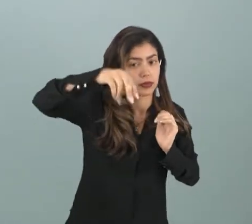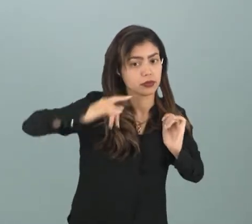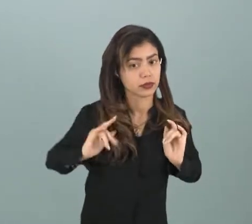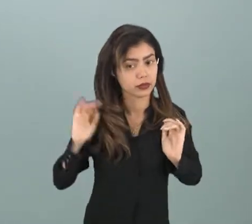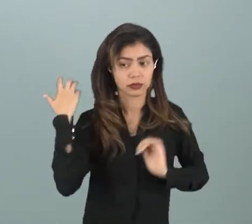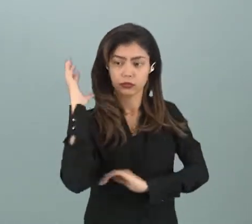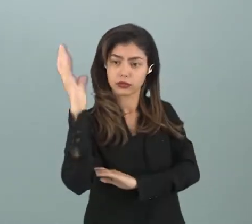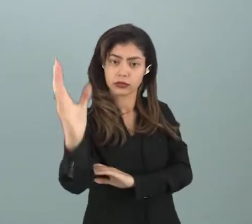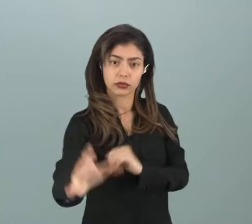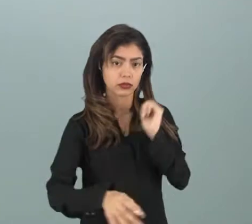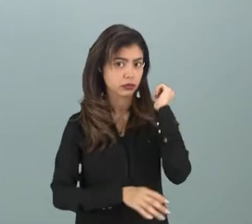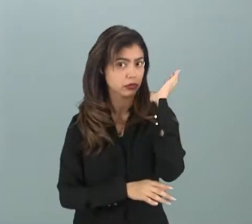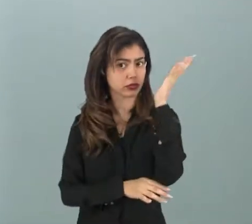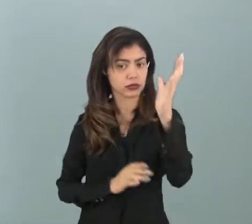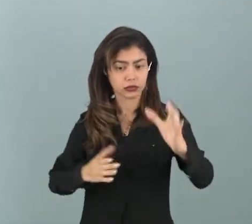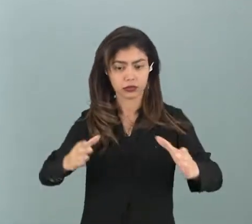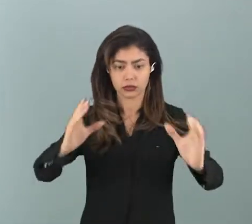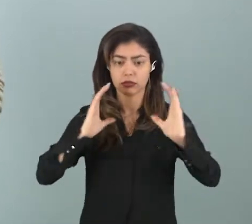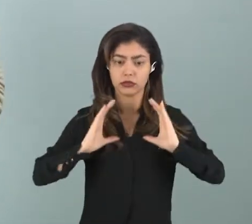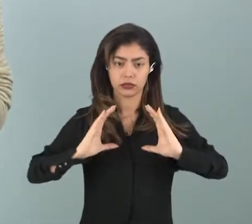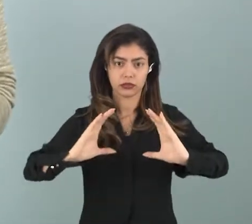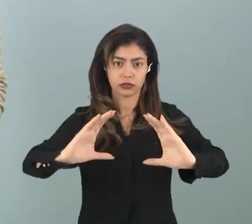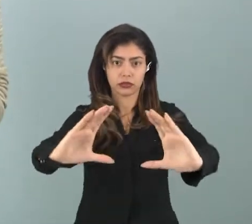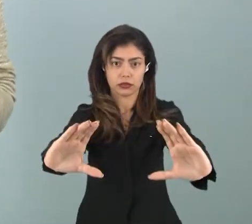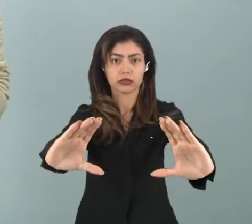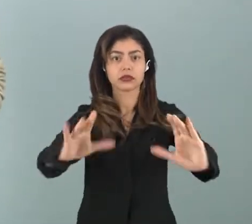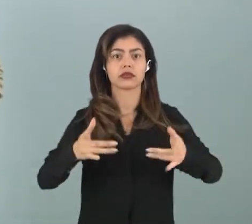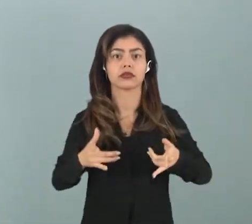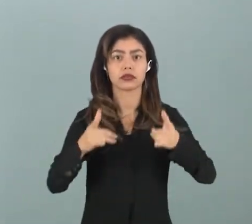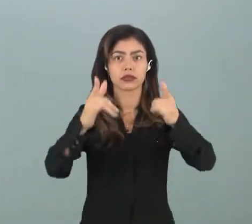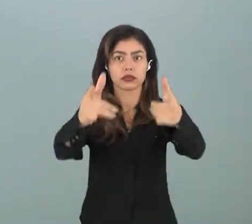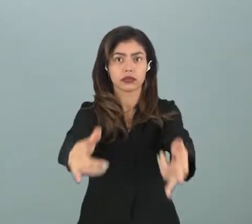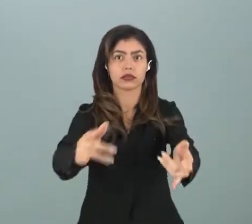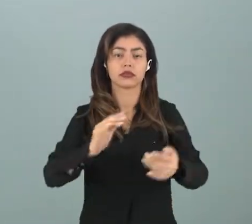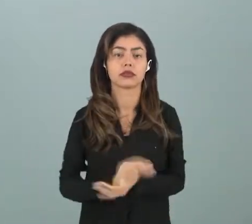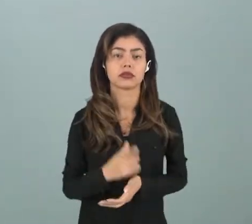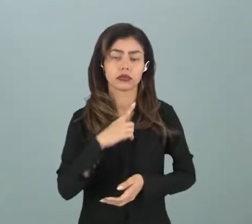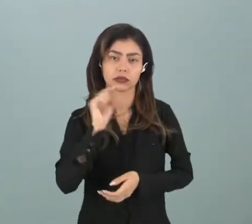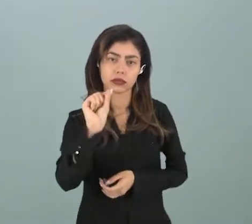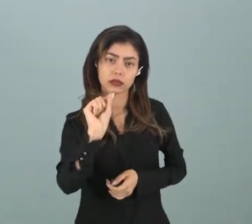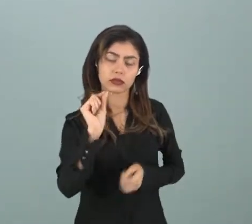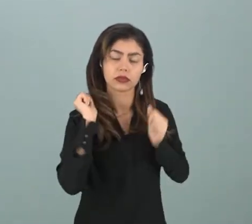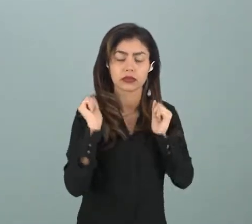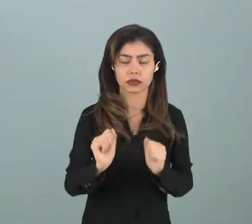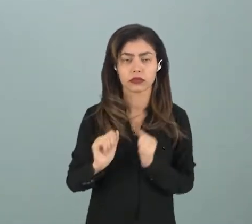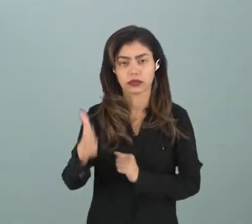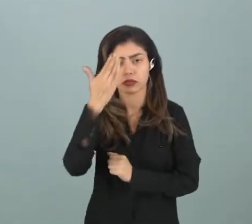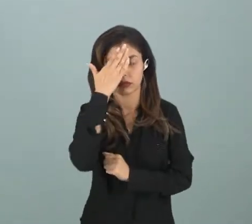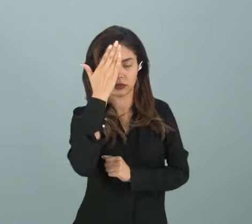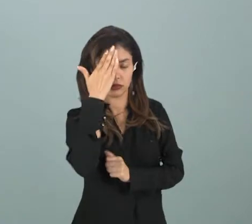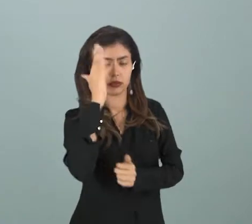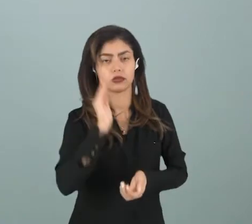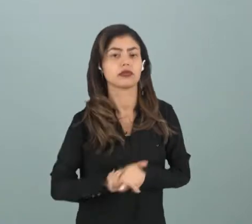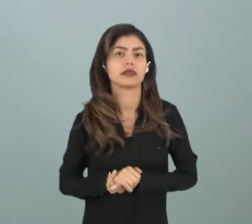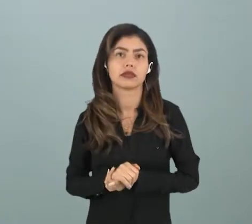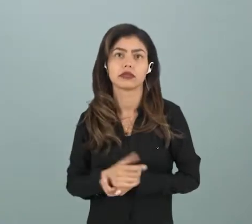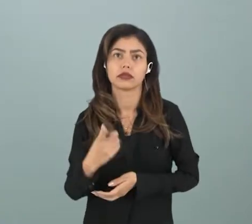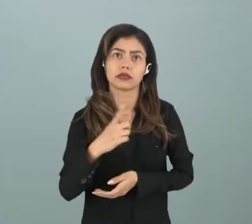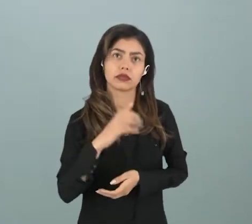feitos nos altos das árvores, né, nos picos das árvores, a gente pode entender que